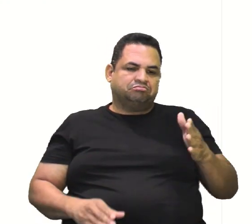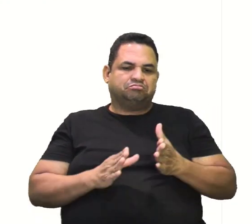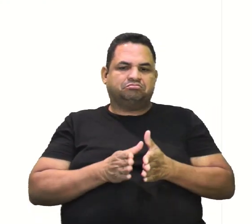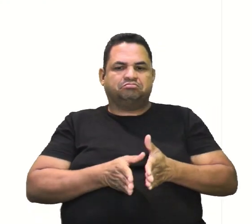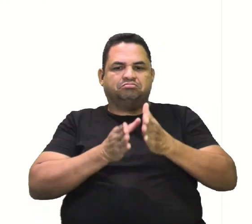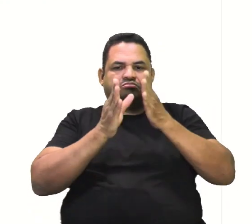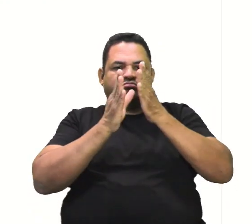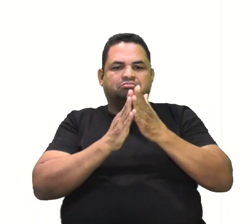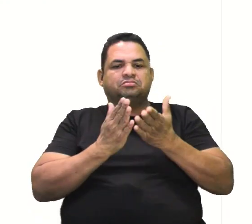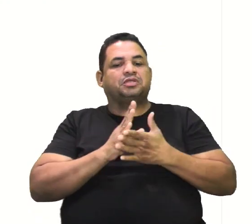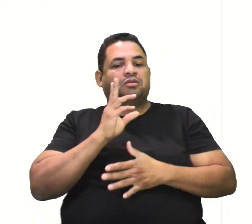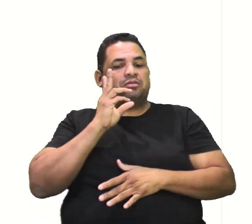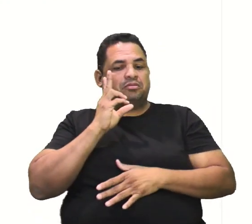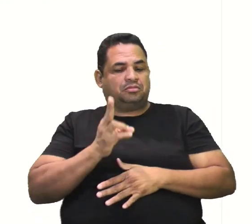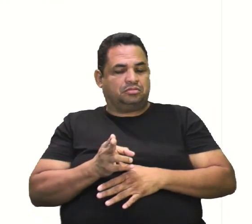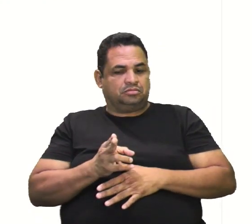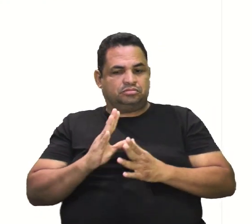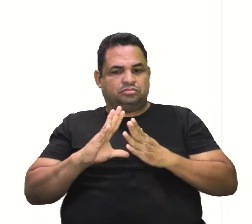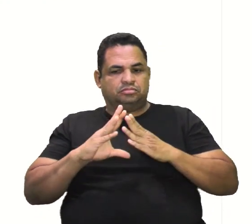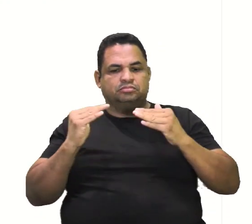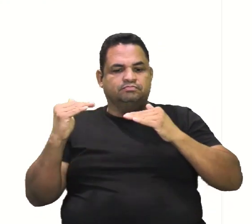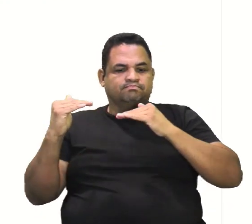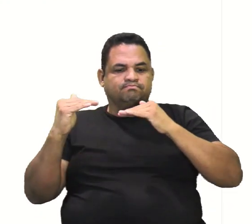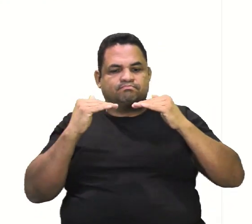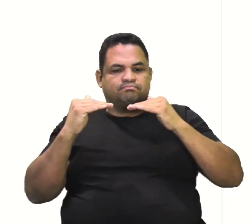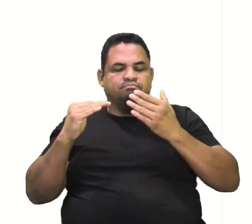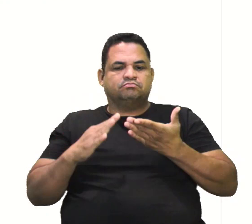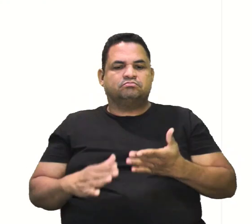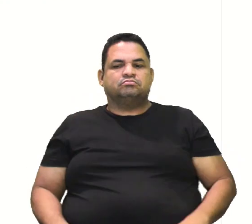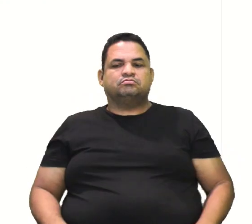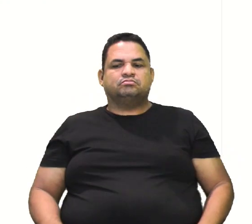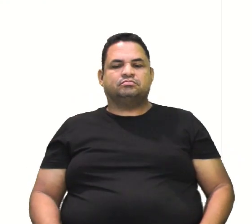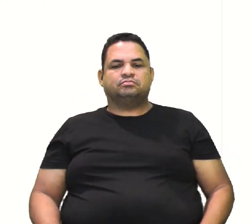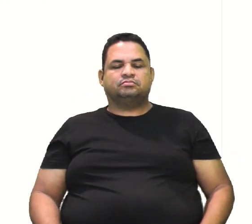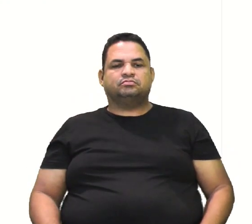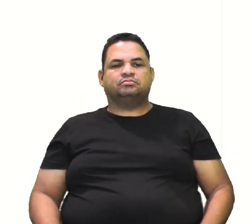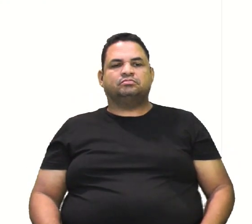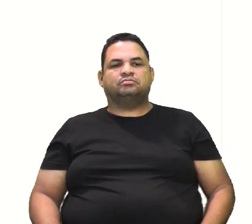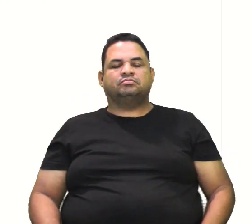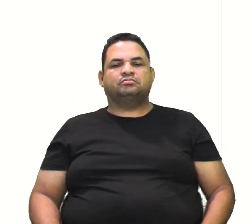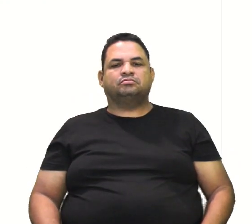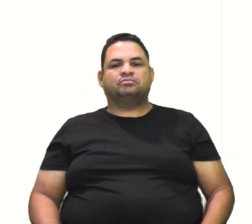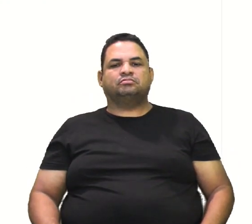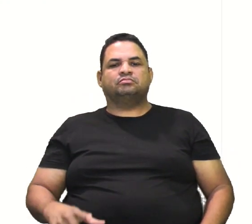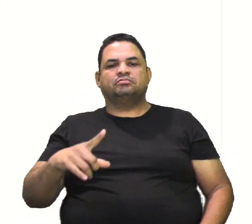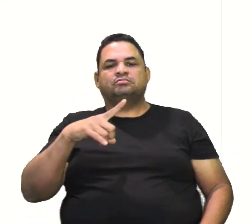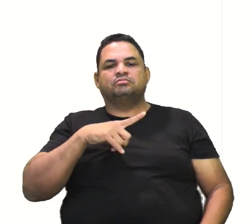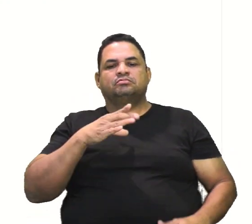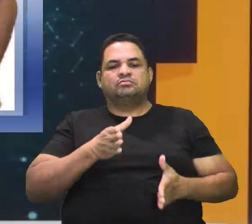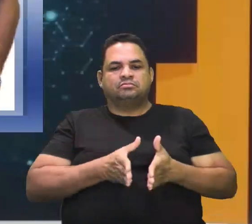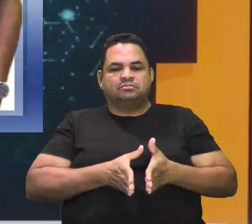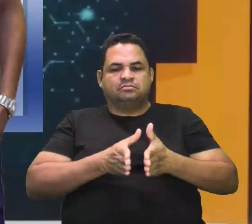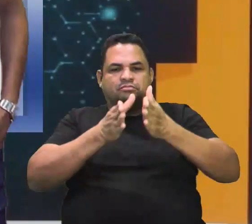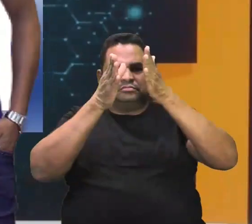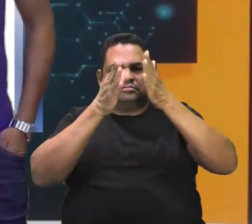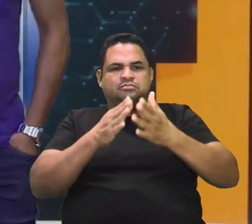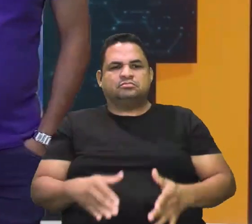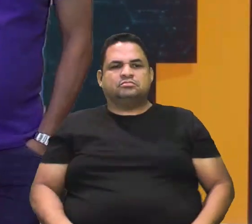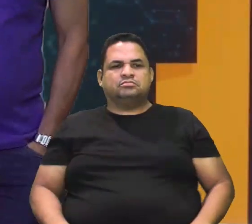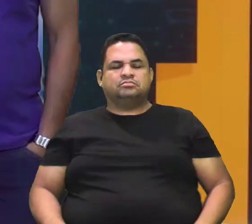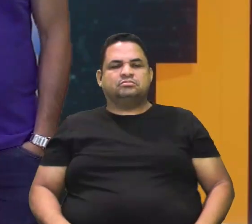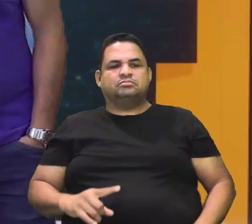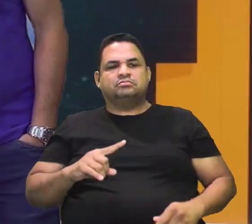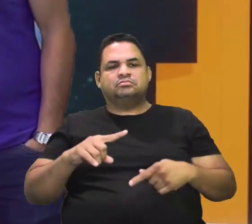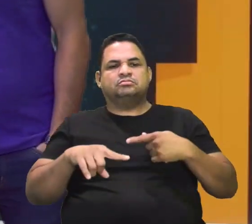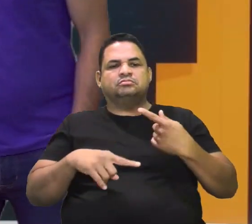porque elas são simétricas, então tudo que tem de um lado também tem do outro, né? Então existe uma pilastra central